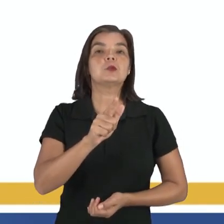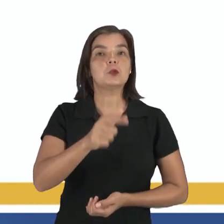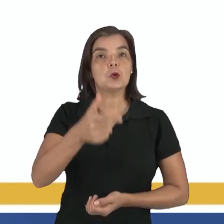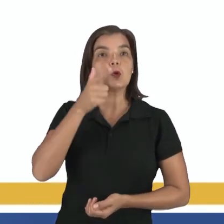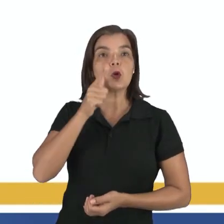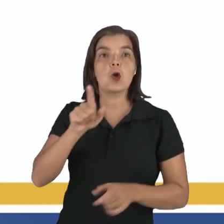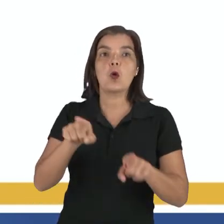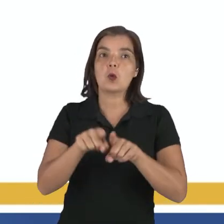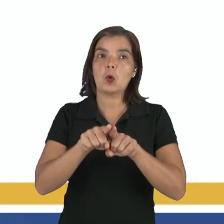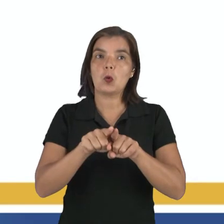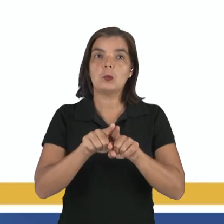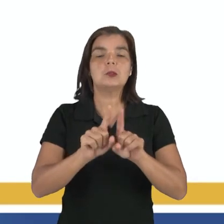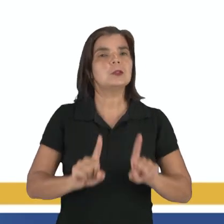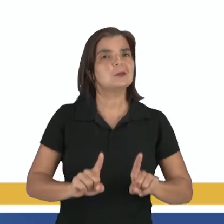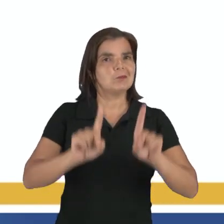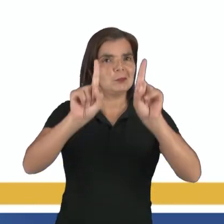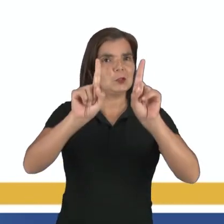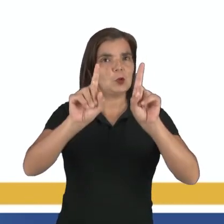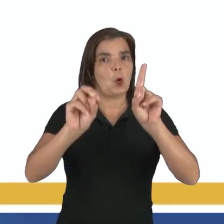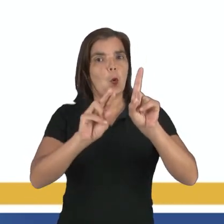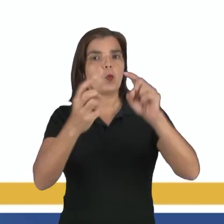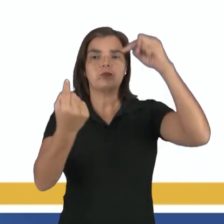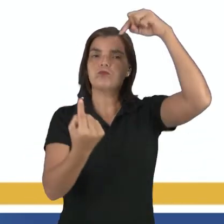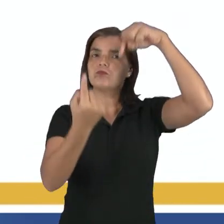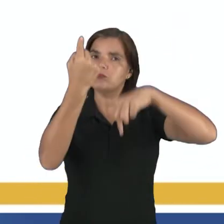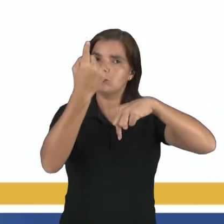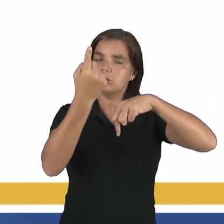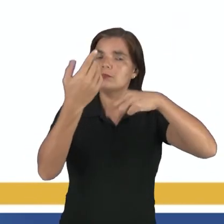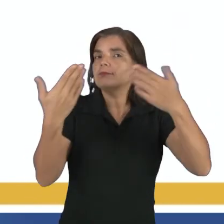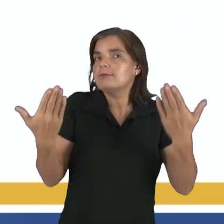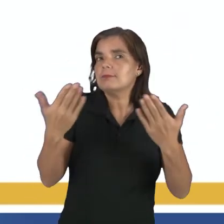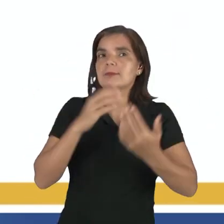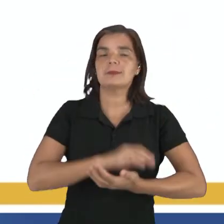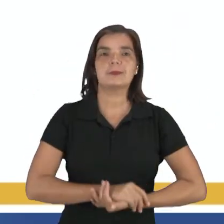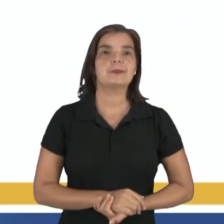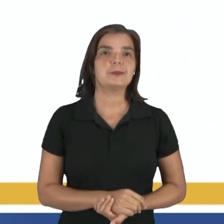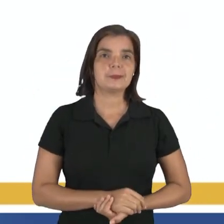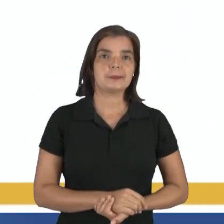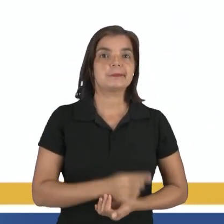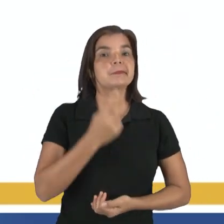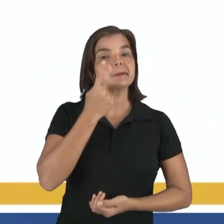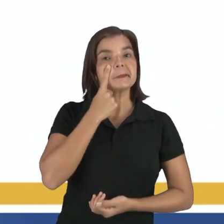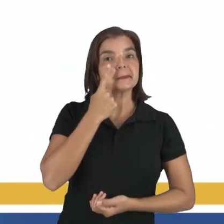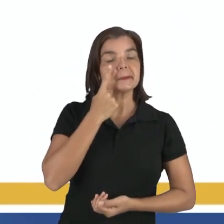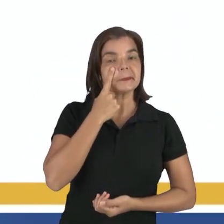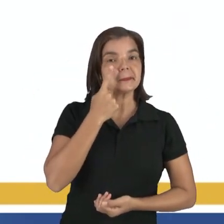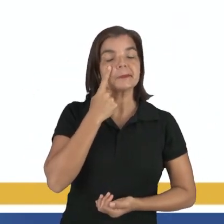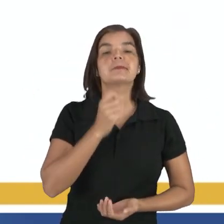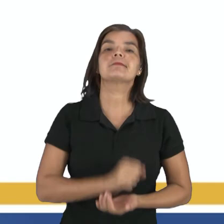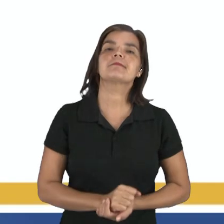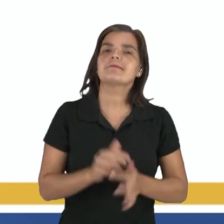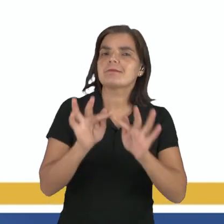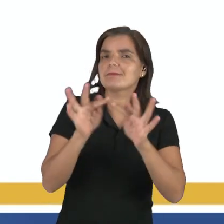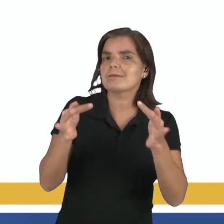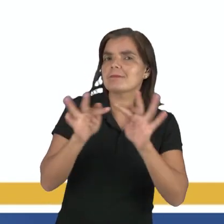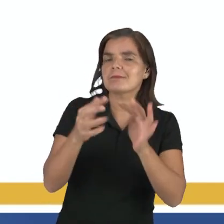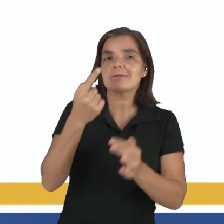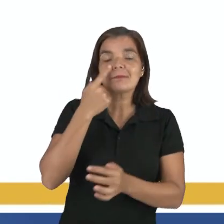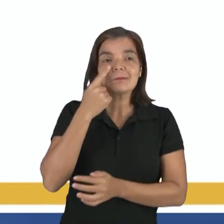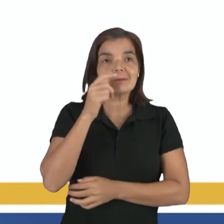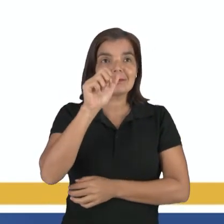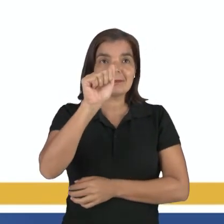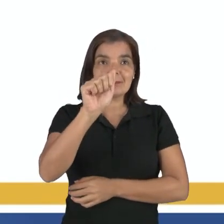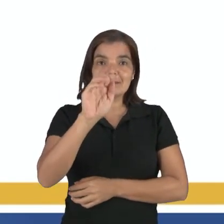e os prêmios são grandezas diretamente ou inversamente proporcionais Então vamos bem simples